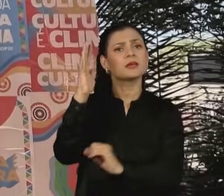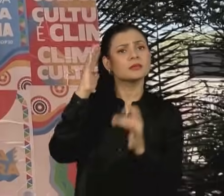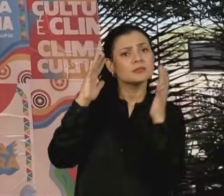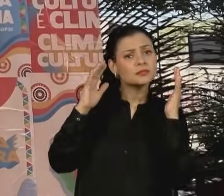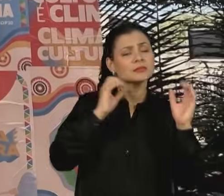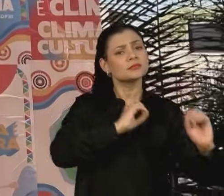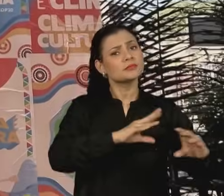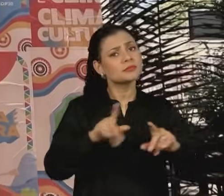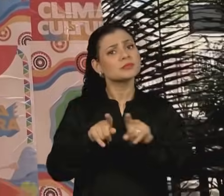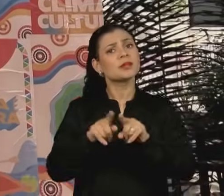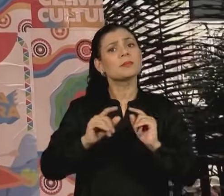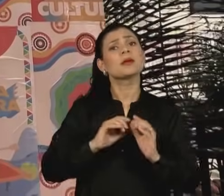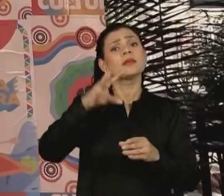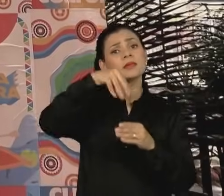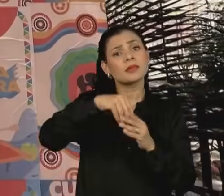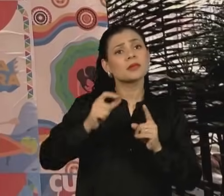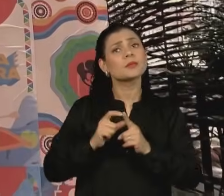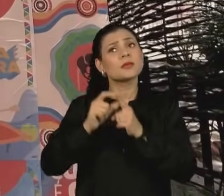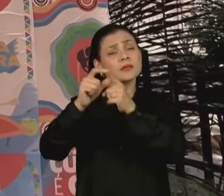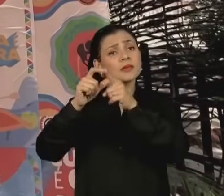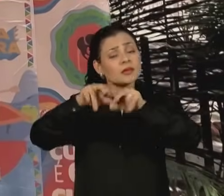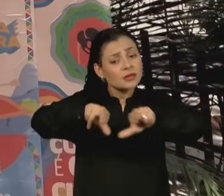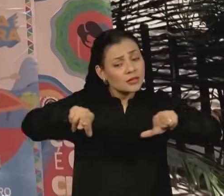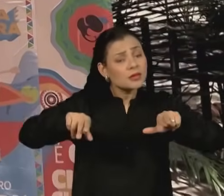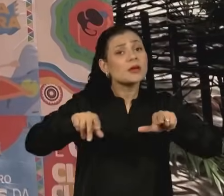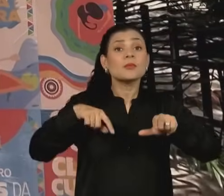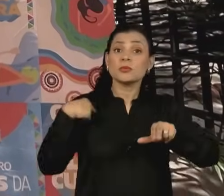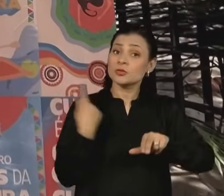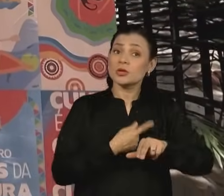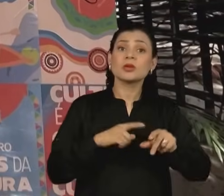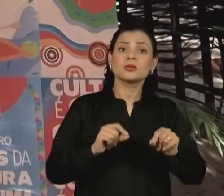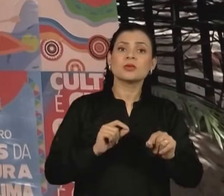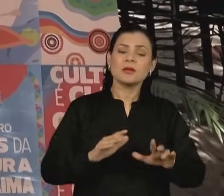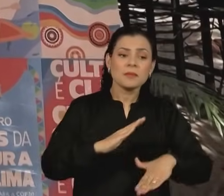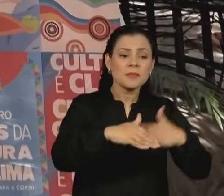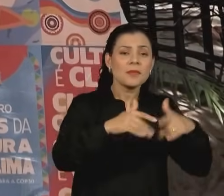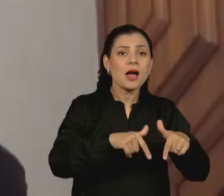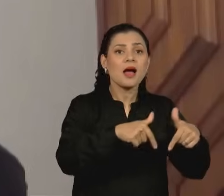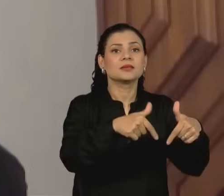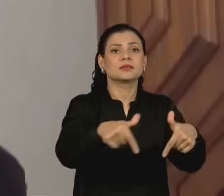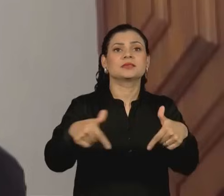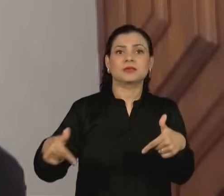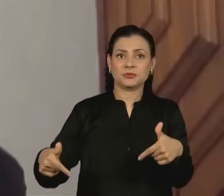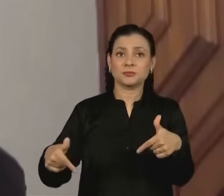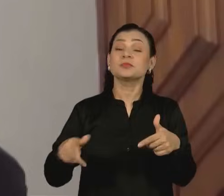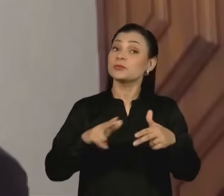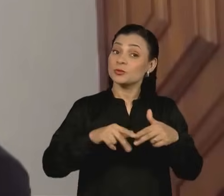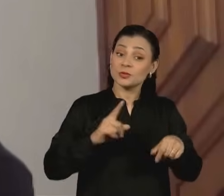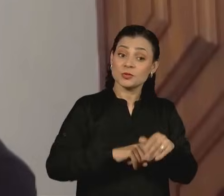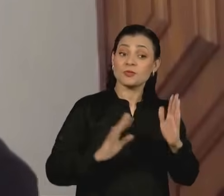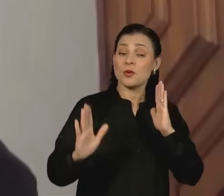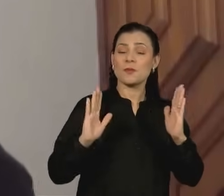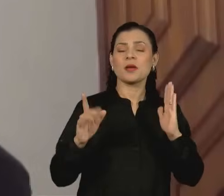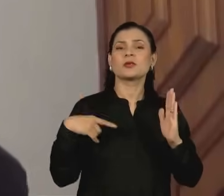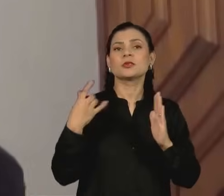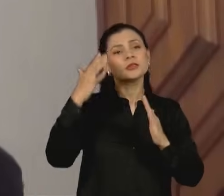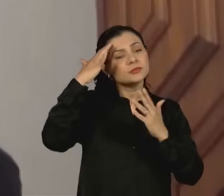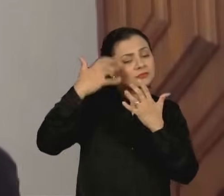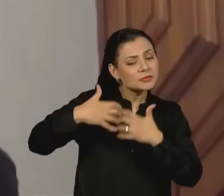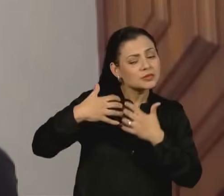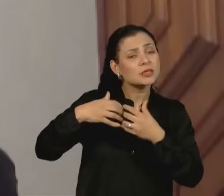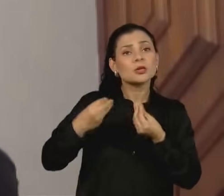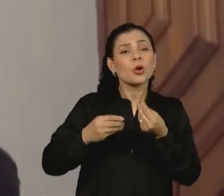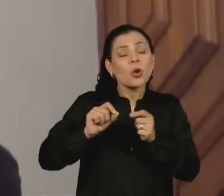que estão dentro das periferias. E o global ele só avança se tiver gente no local fazendo. Então, nesse momento, a gente está pensando muito no formato